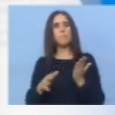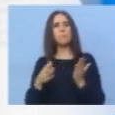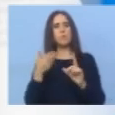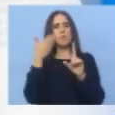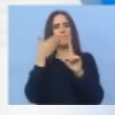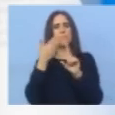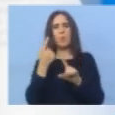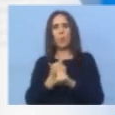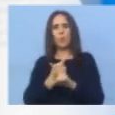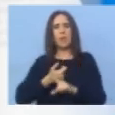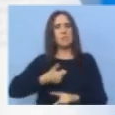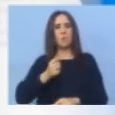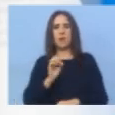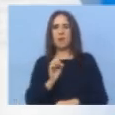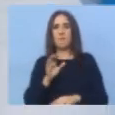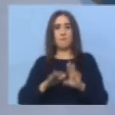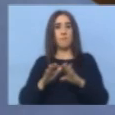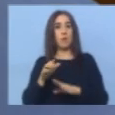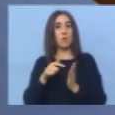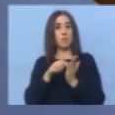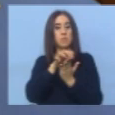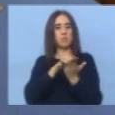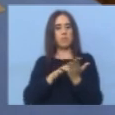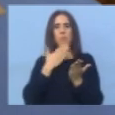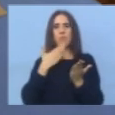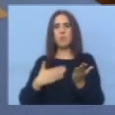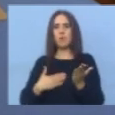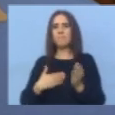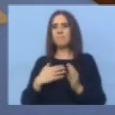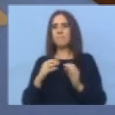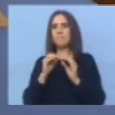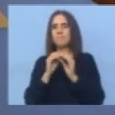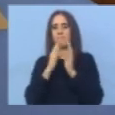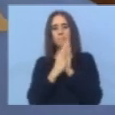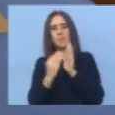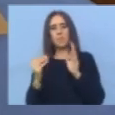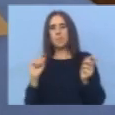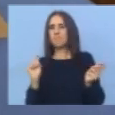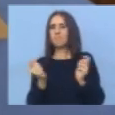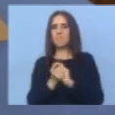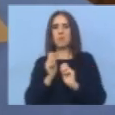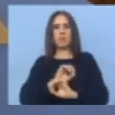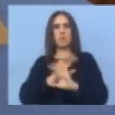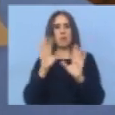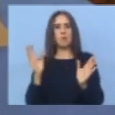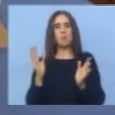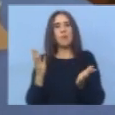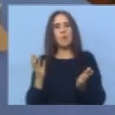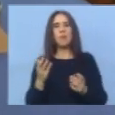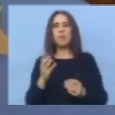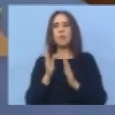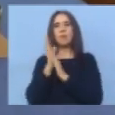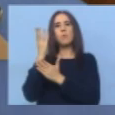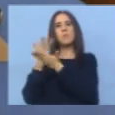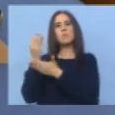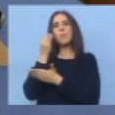são verdadeiramente o essencial. Este texto traz consigo uma mudança clara de paradigma, de como é que é a relação com Deus e